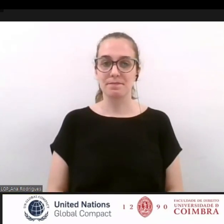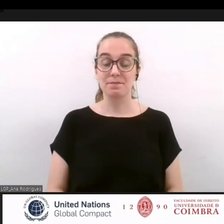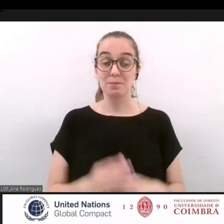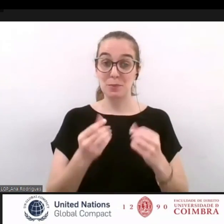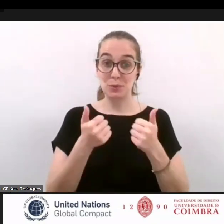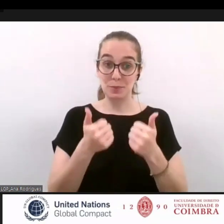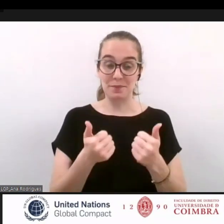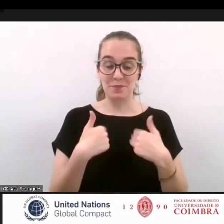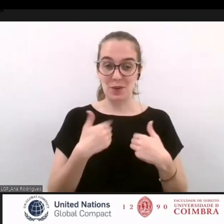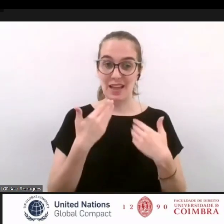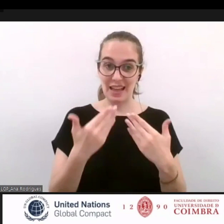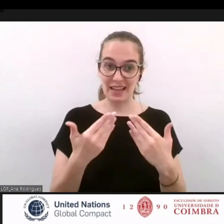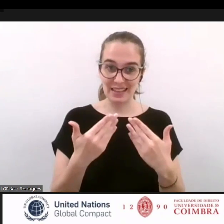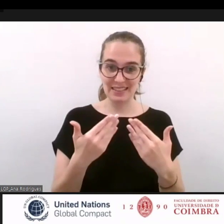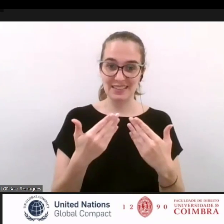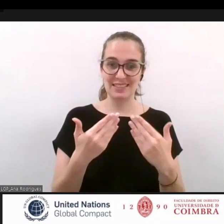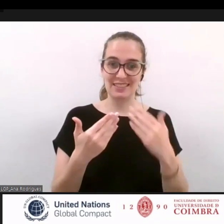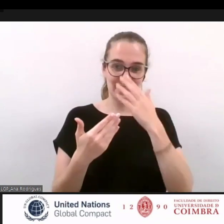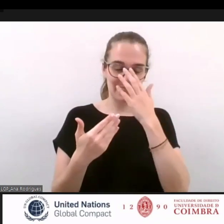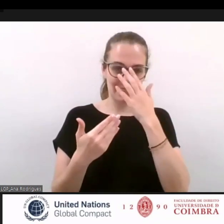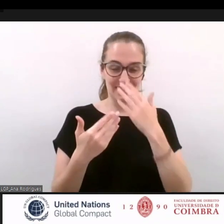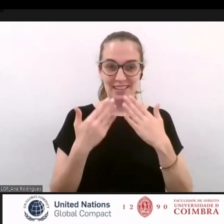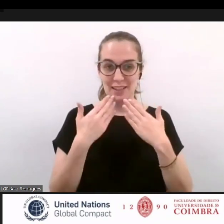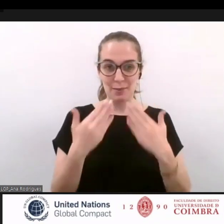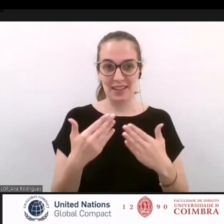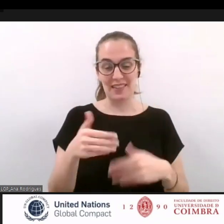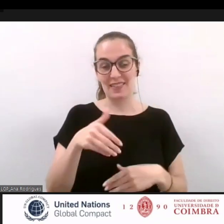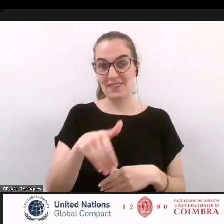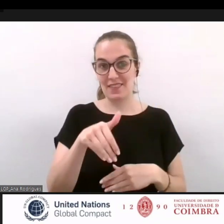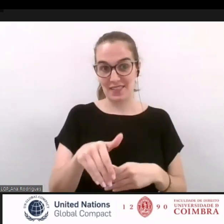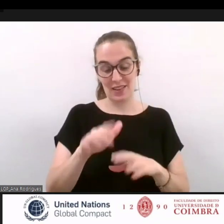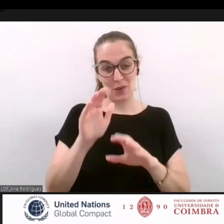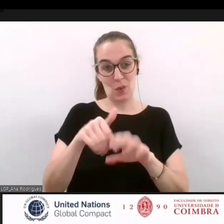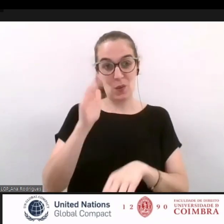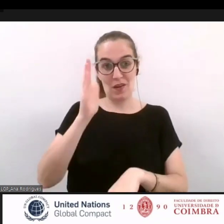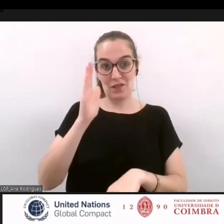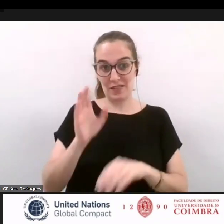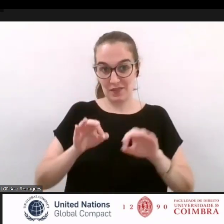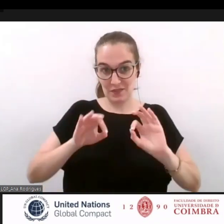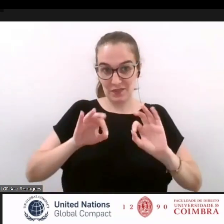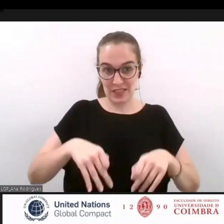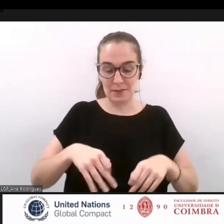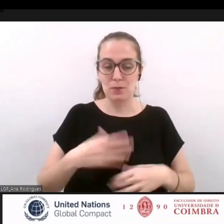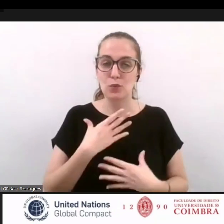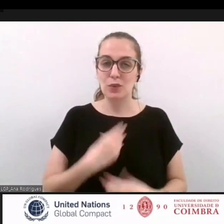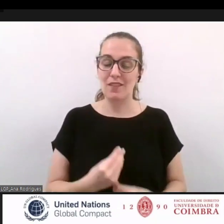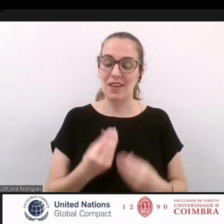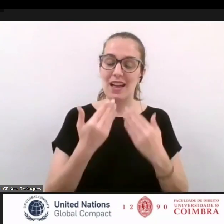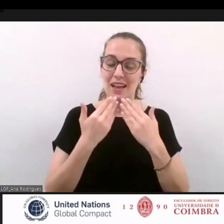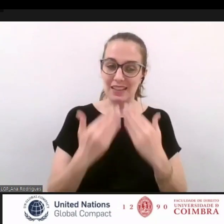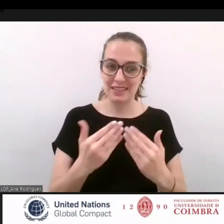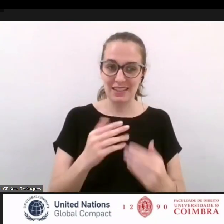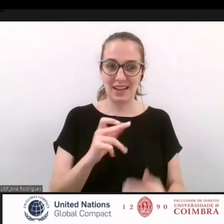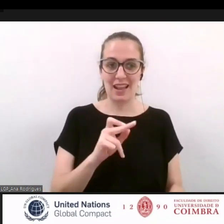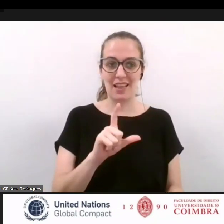Muito bem, muito obrigado. Vamos então terminar este nosso webinar. Quero agradecer mais uma vez a